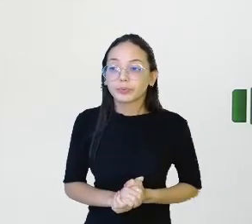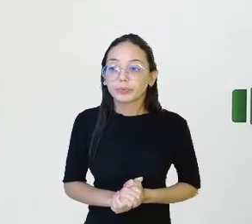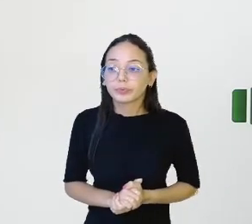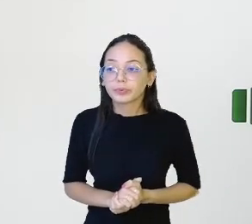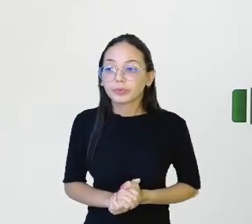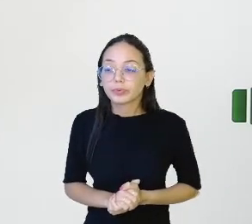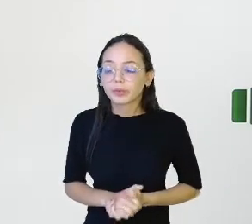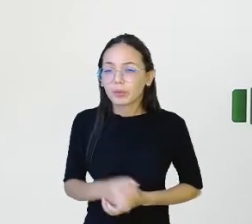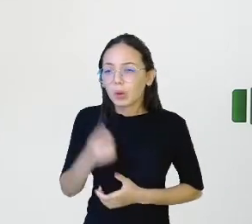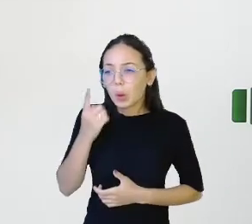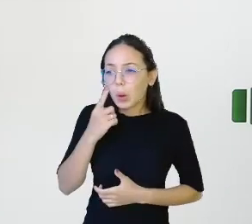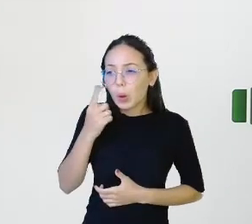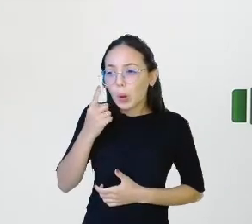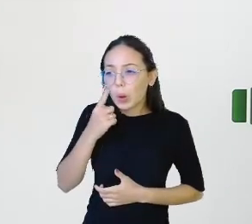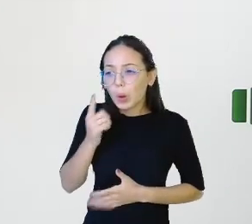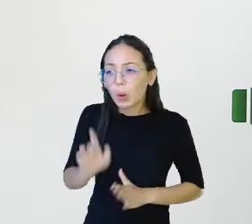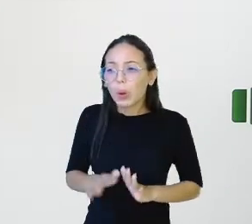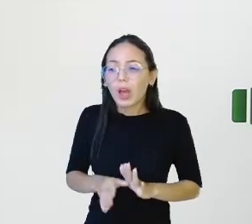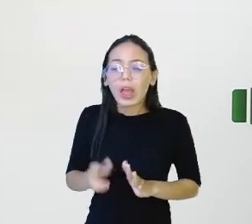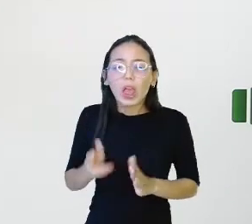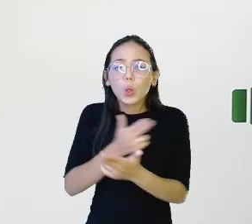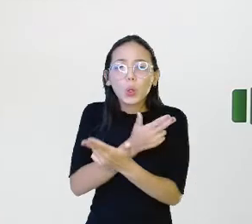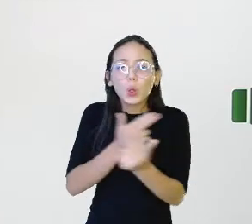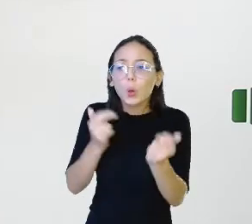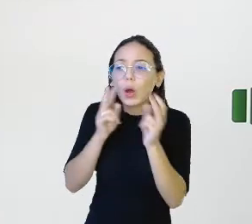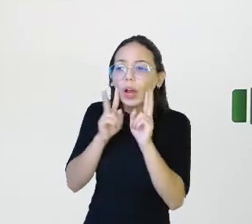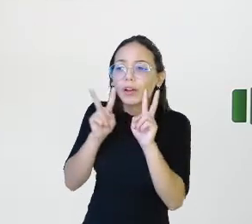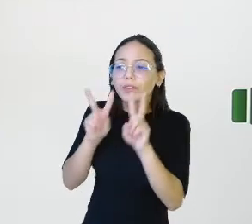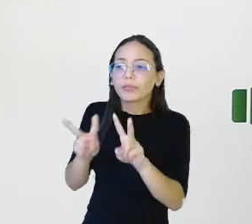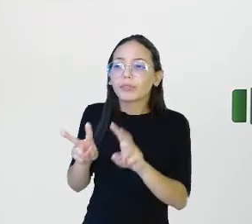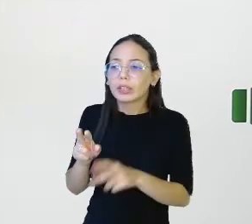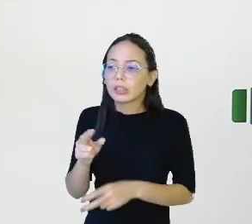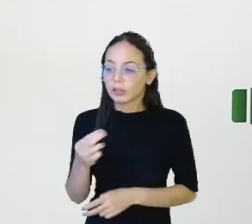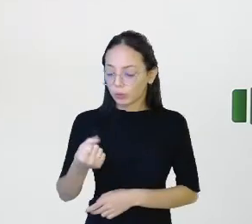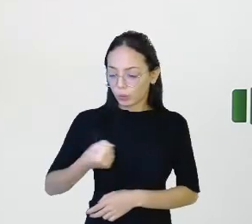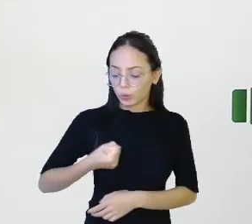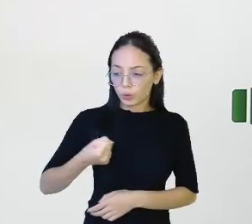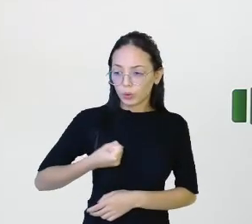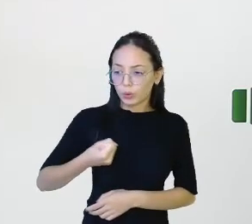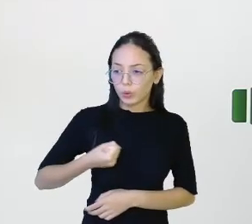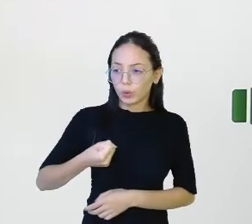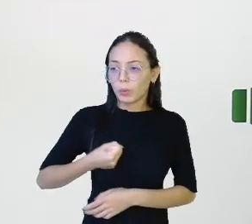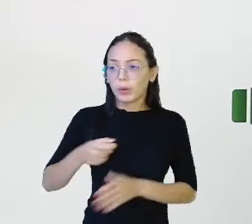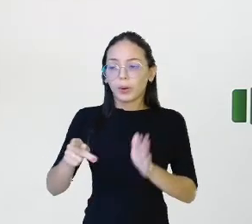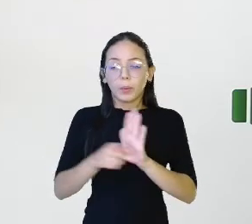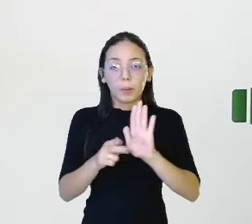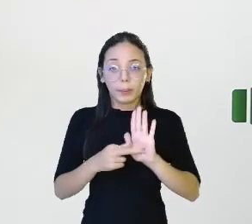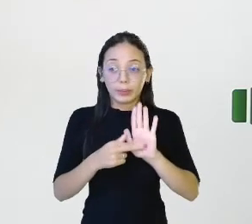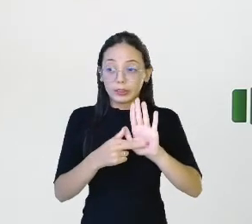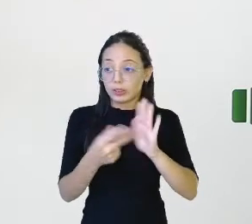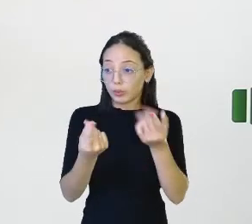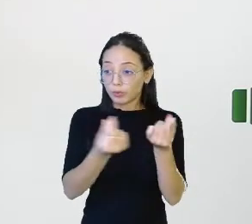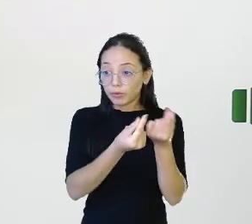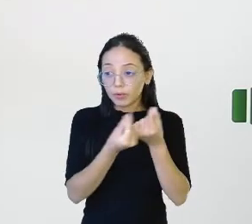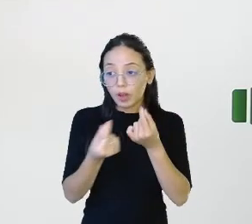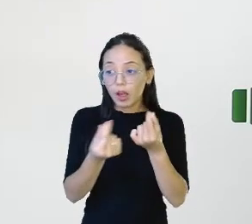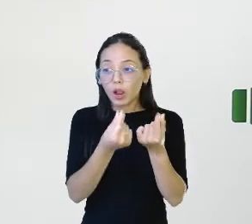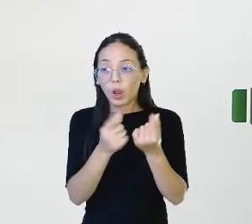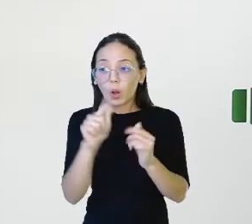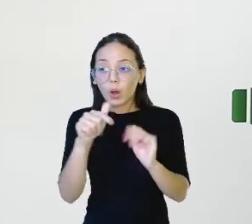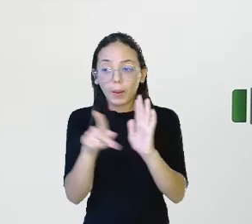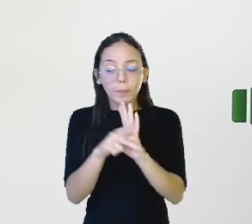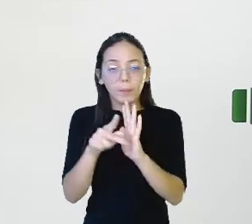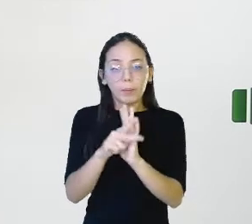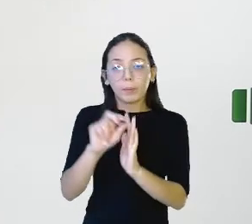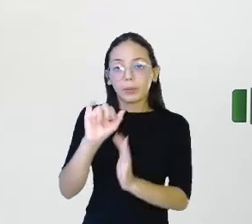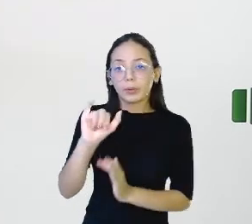quase nunca, na verdade eu nunca vi o número do que representa o valor do combustível ser